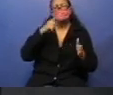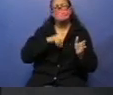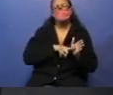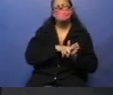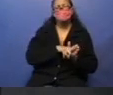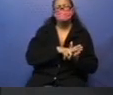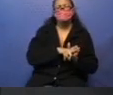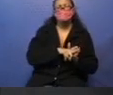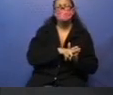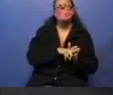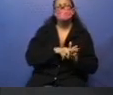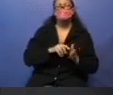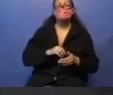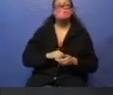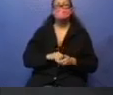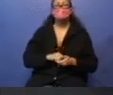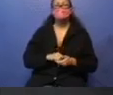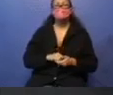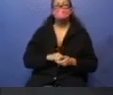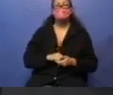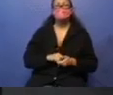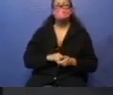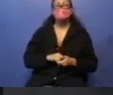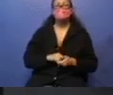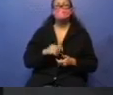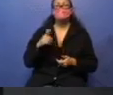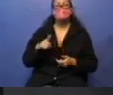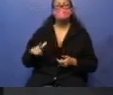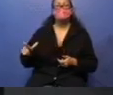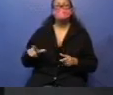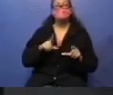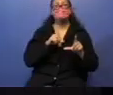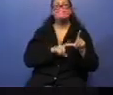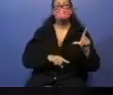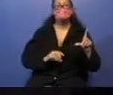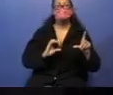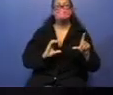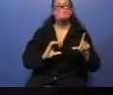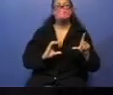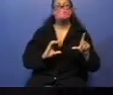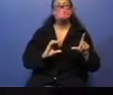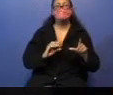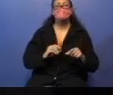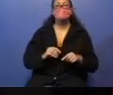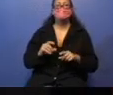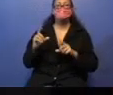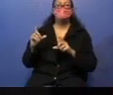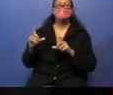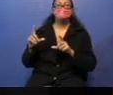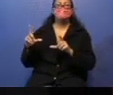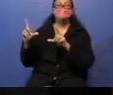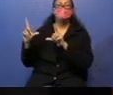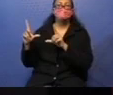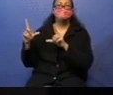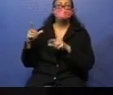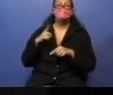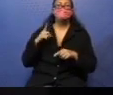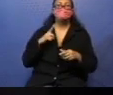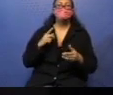esse cartaz. Continuando. Letra C. Nesse cartaz tem um